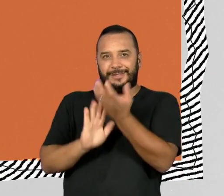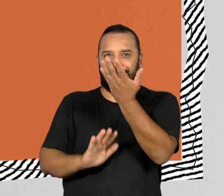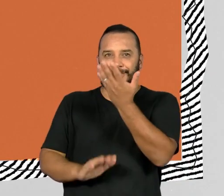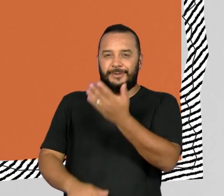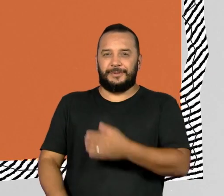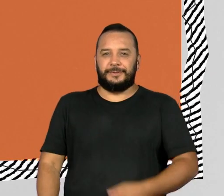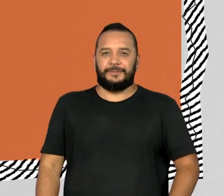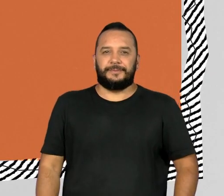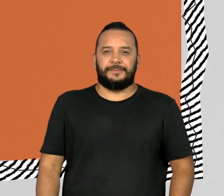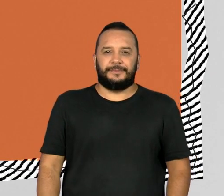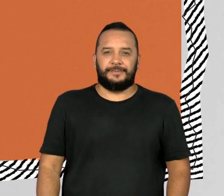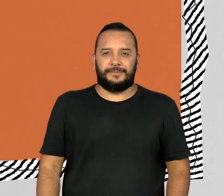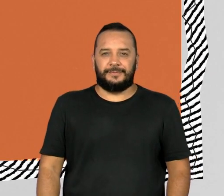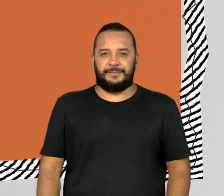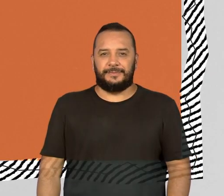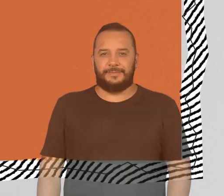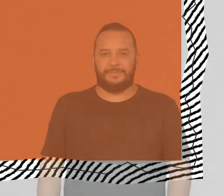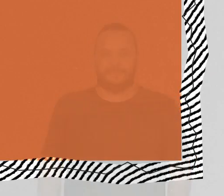Love is in the air,